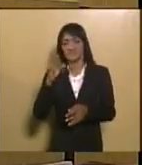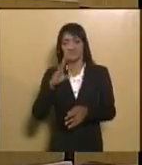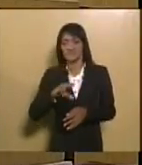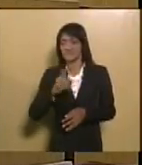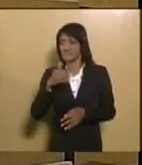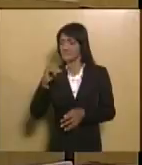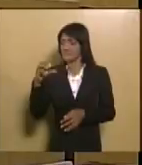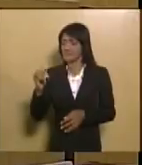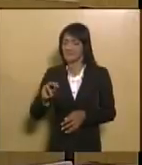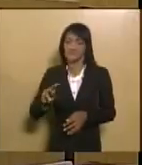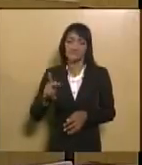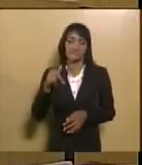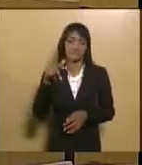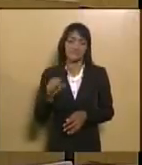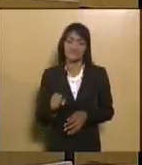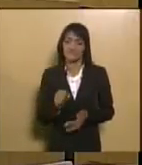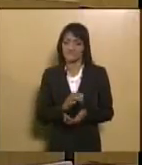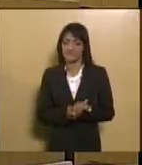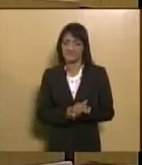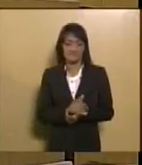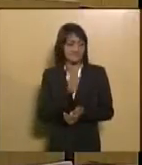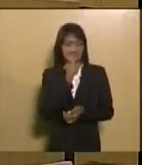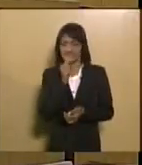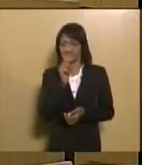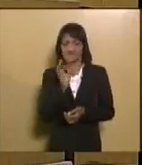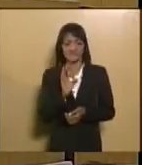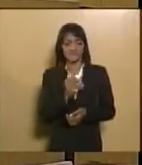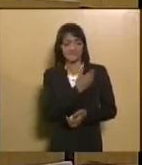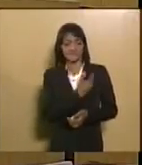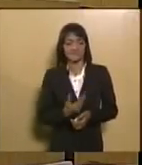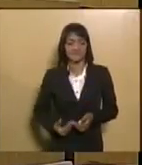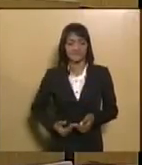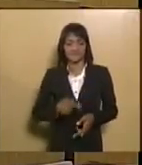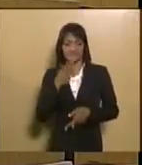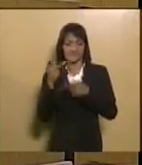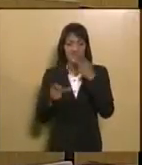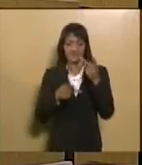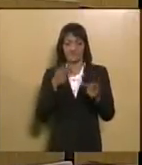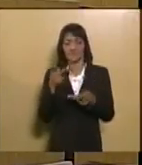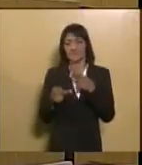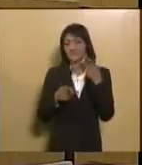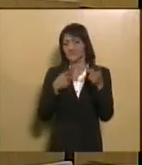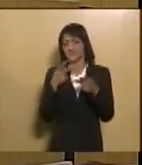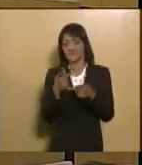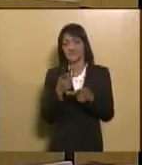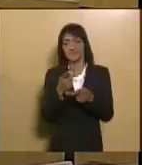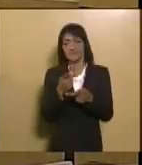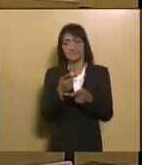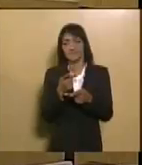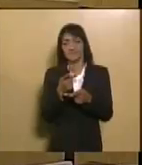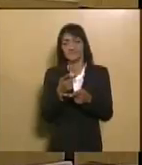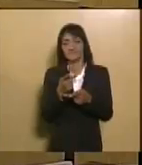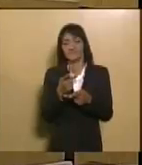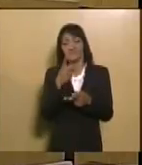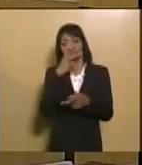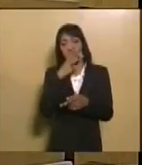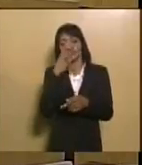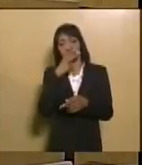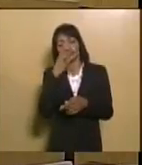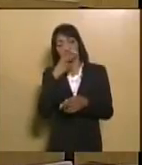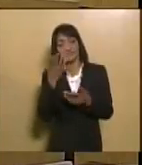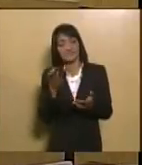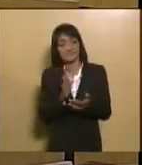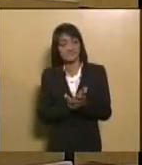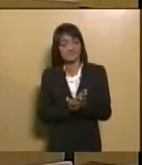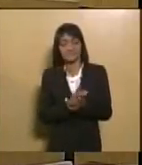milhões de reais. Então, não adianta mais o governo querer vir com a mesma desculpa Acho que todos os colegas deputados aqui já estão cansados